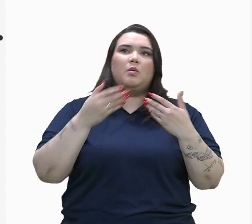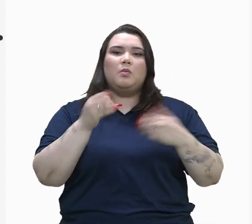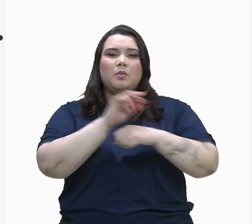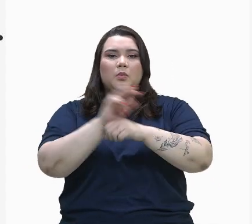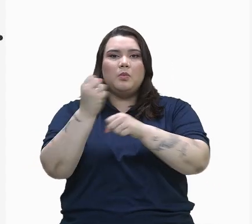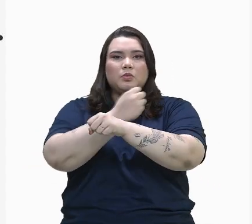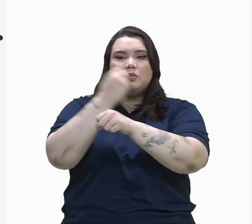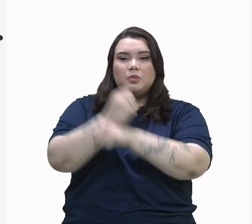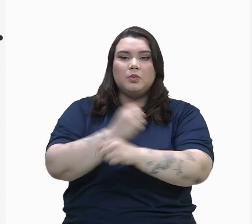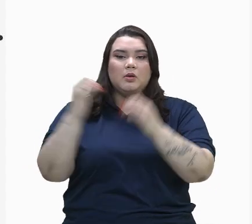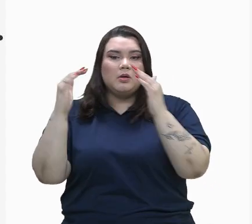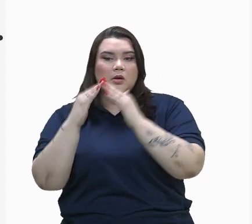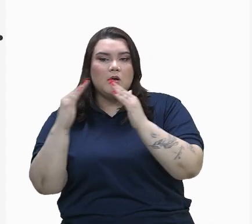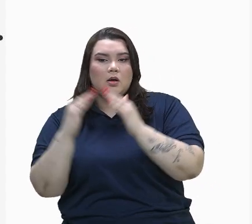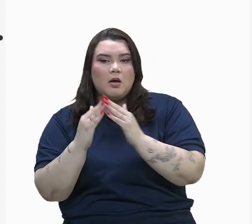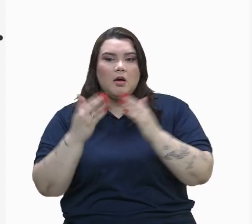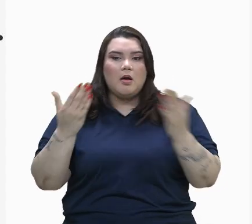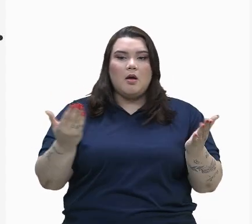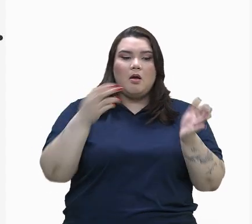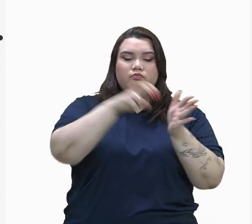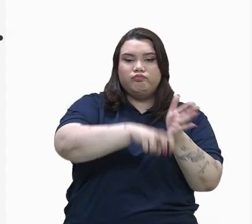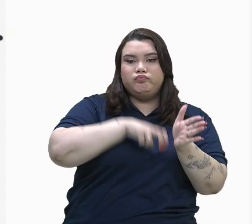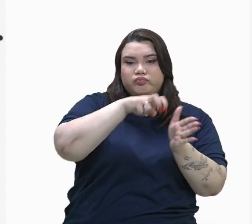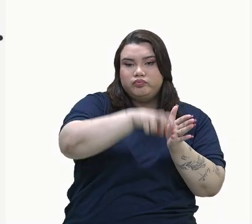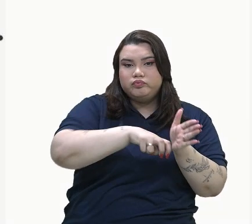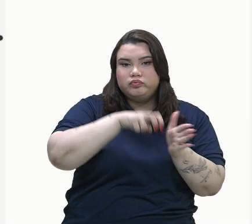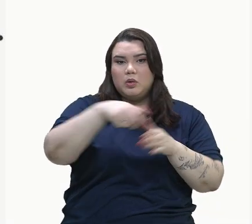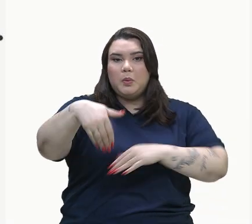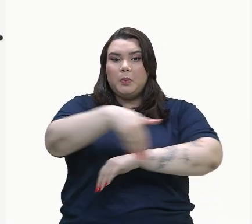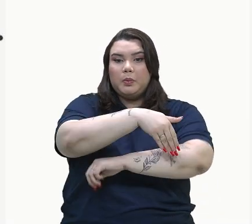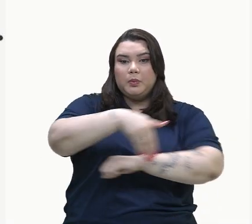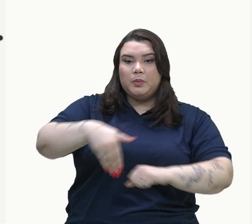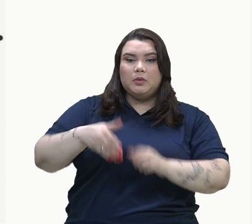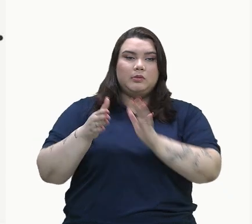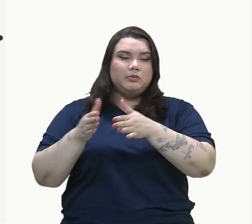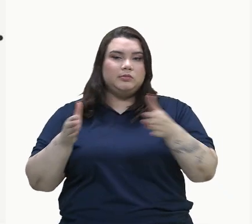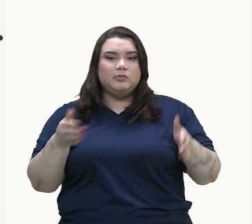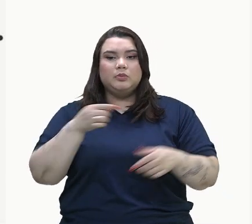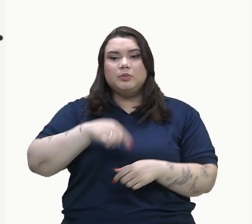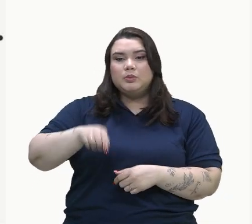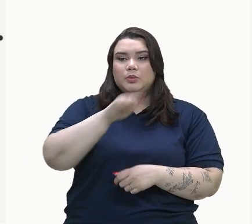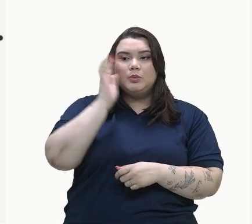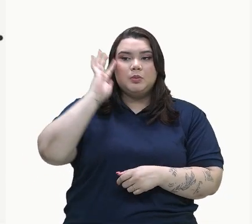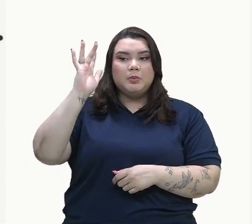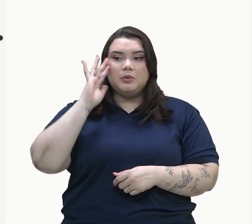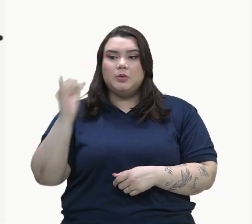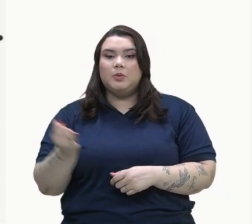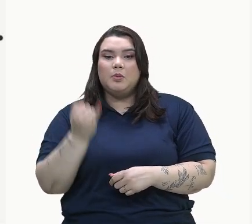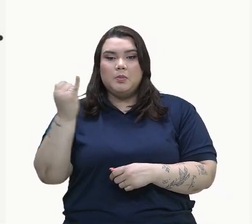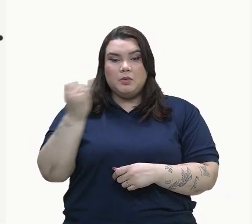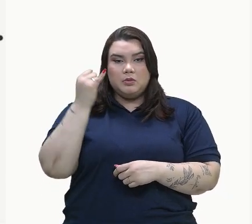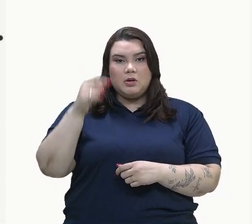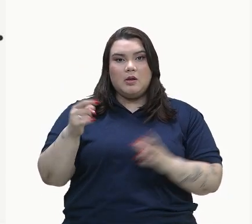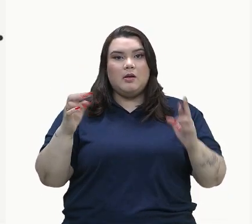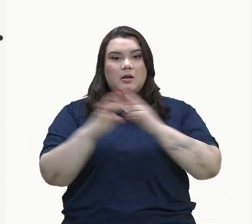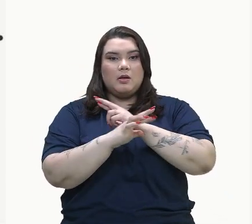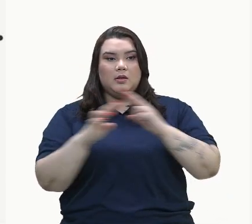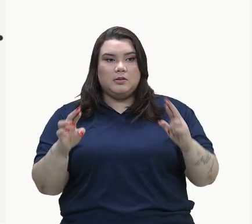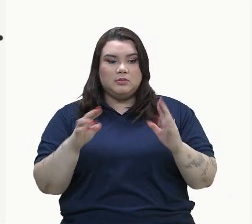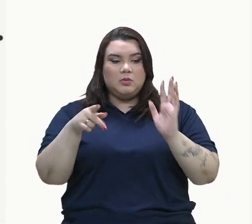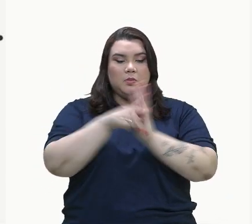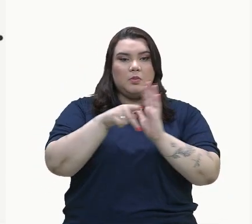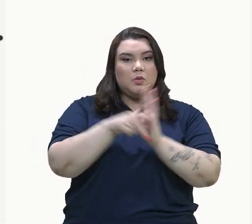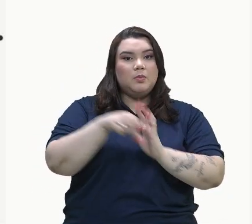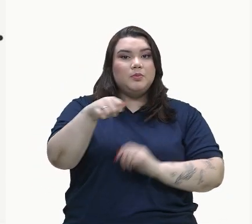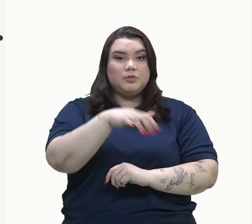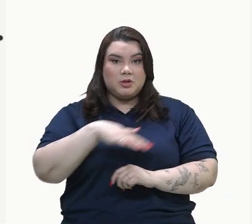gente constrói rodovias, ferrovias. Por aí vocês já imaginam a importância do solo para o homem de uma forma geral,